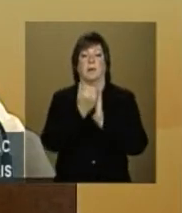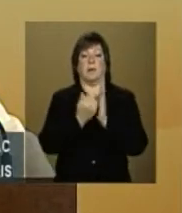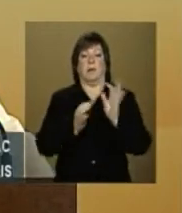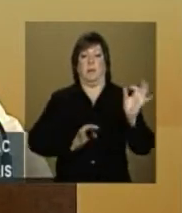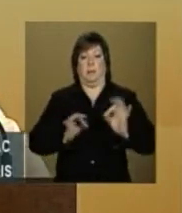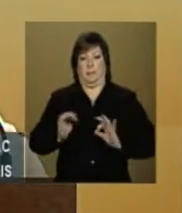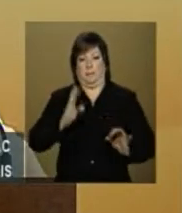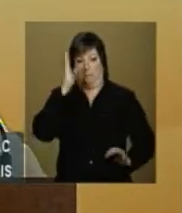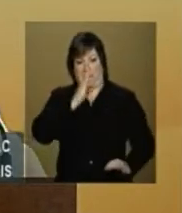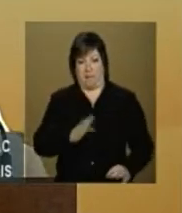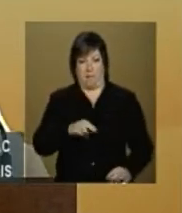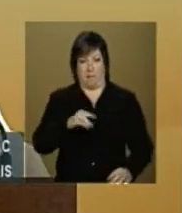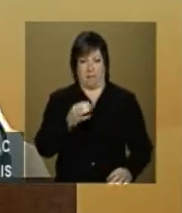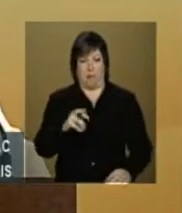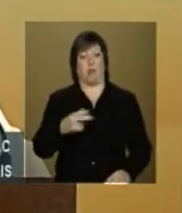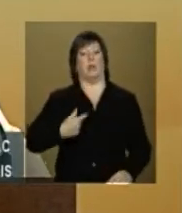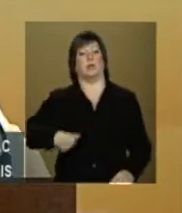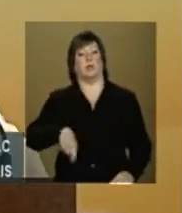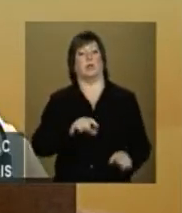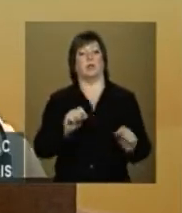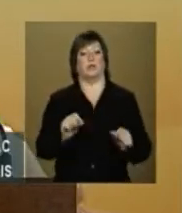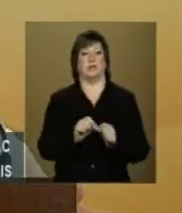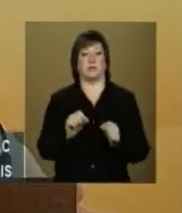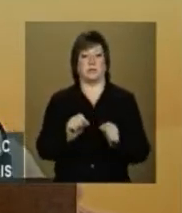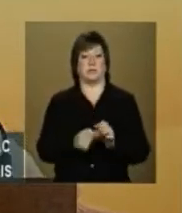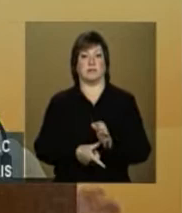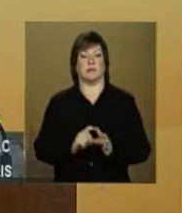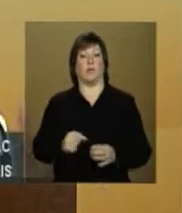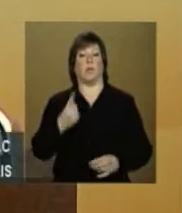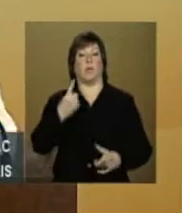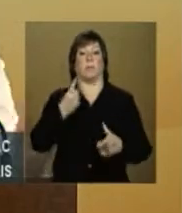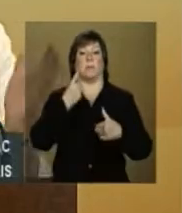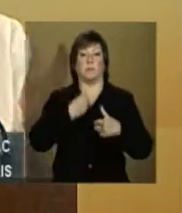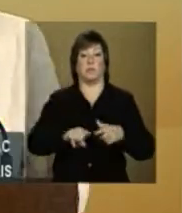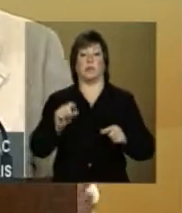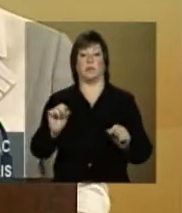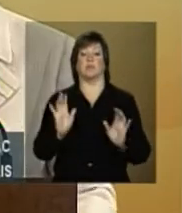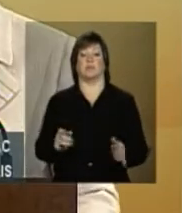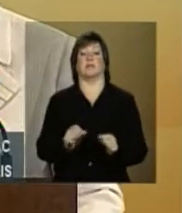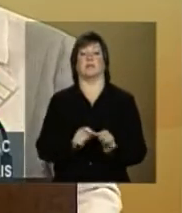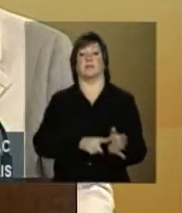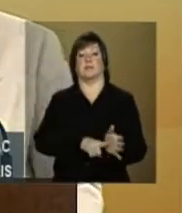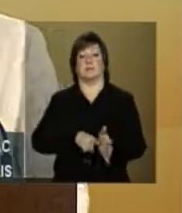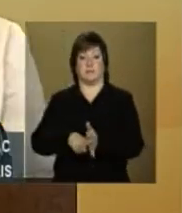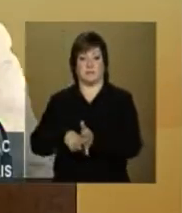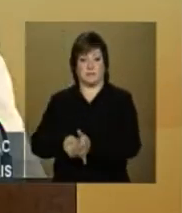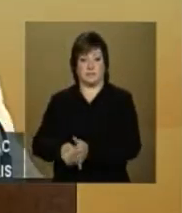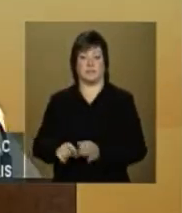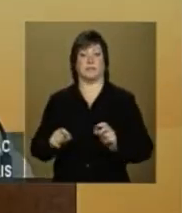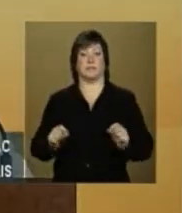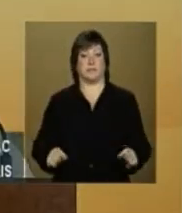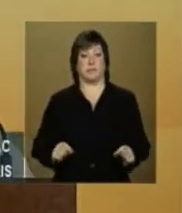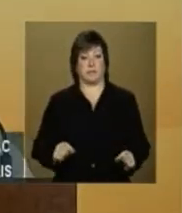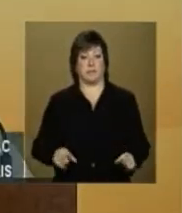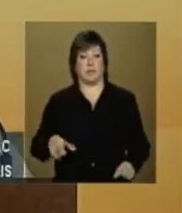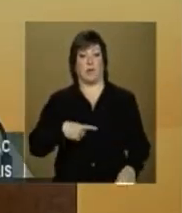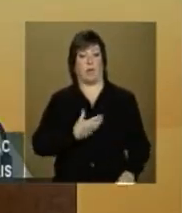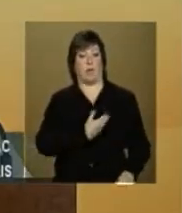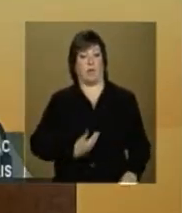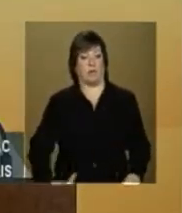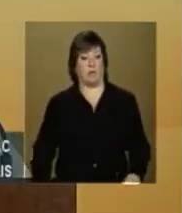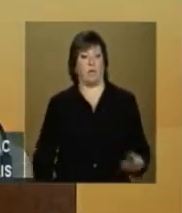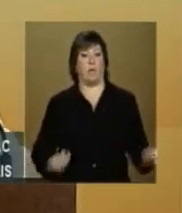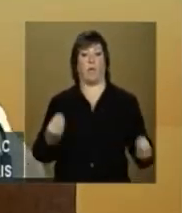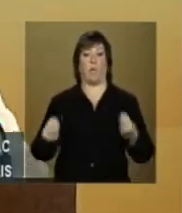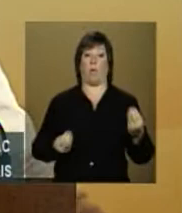2011, nós antecipamos um problema que foi avaliado pelo governo como